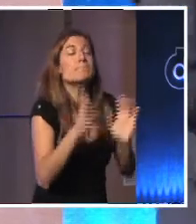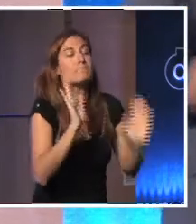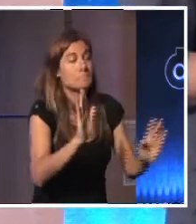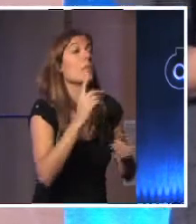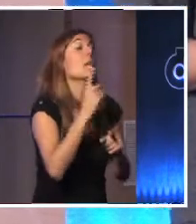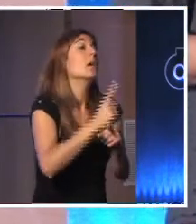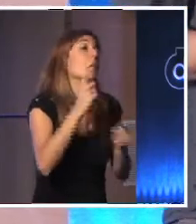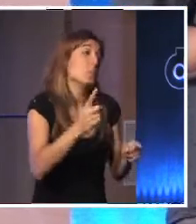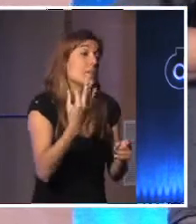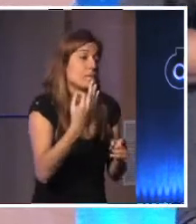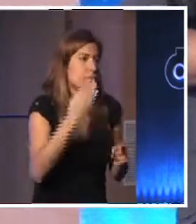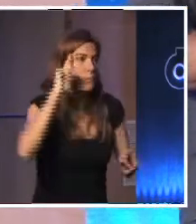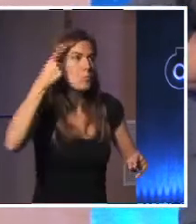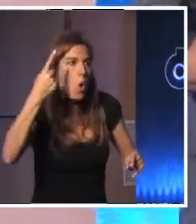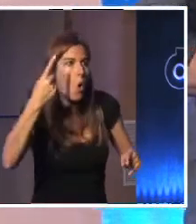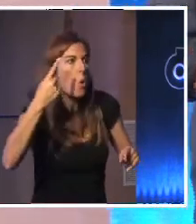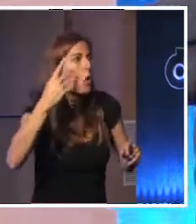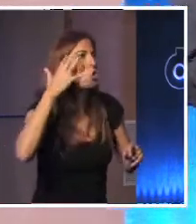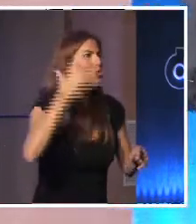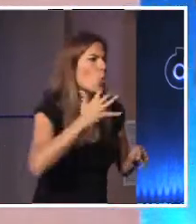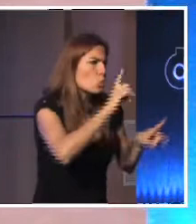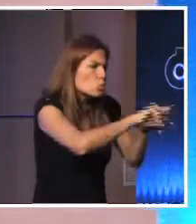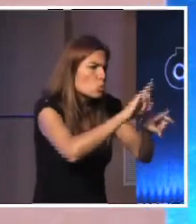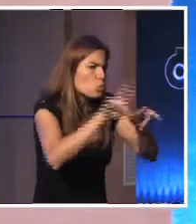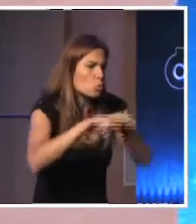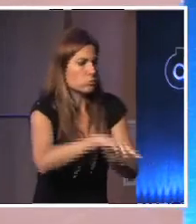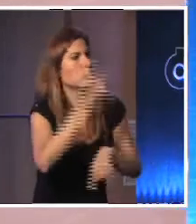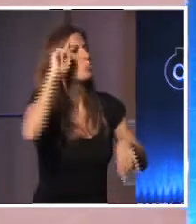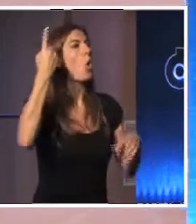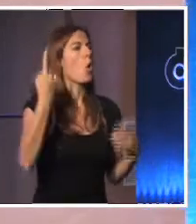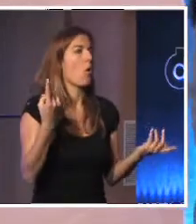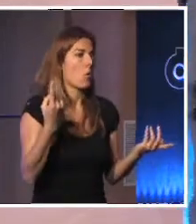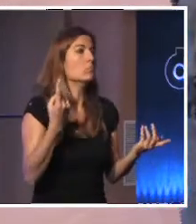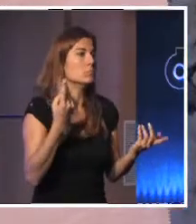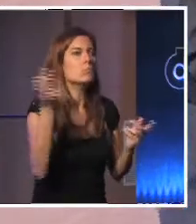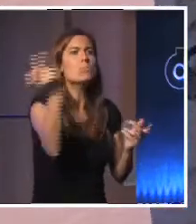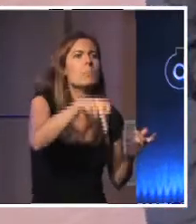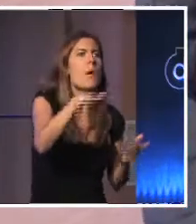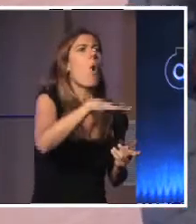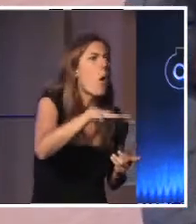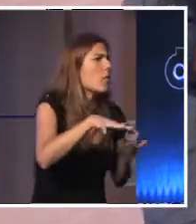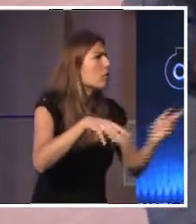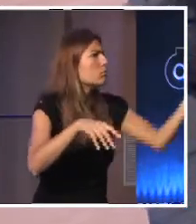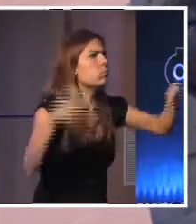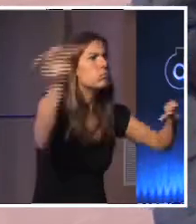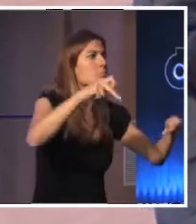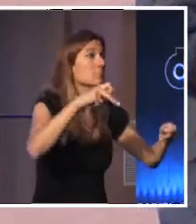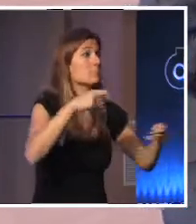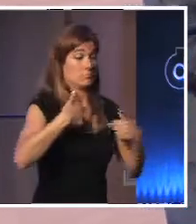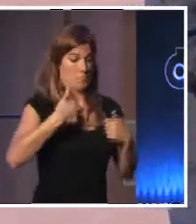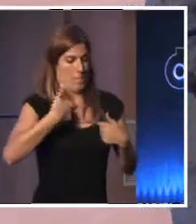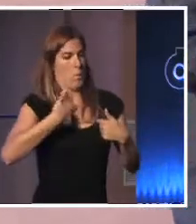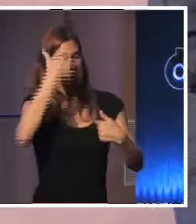Porque sinalizam a fonte de diferentes sons. E os mais vulgares, aqueles que o deficiente auditivo terá